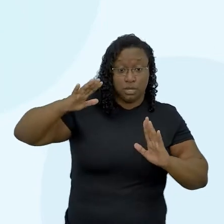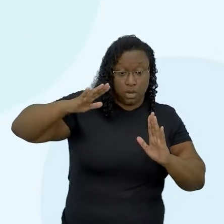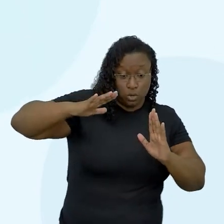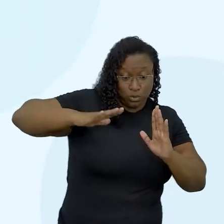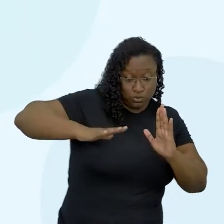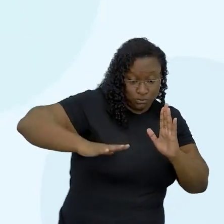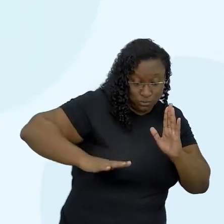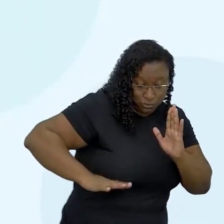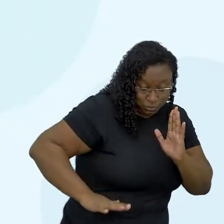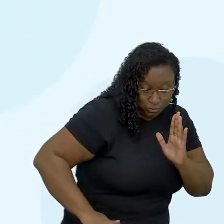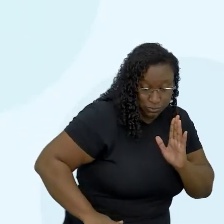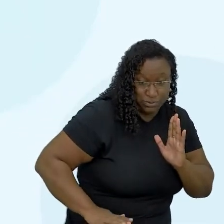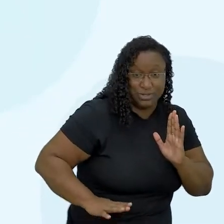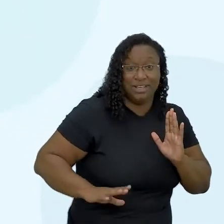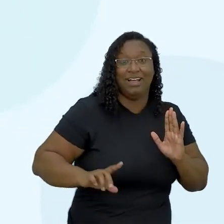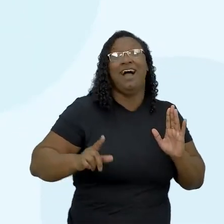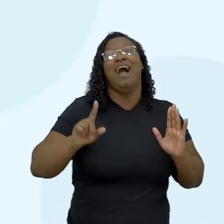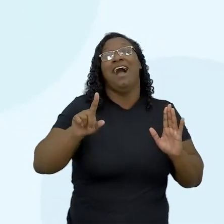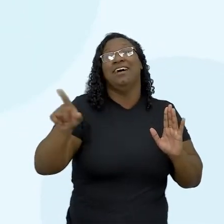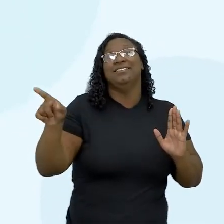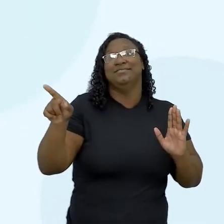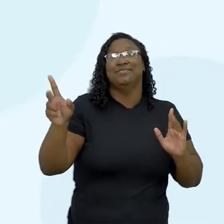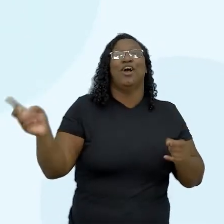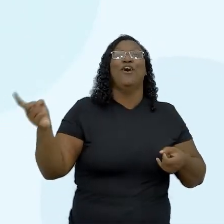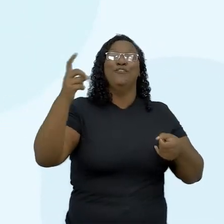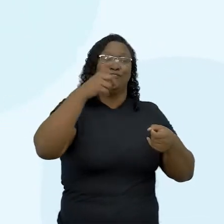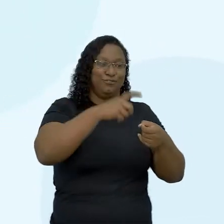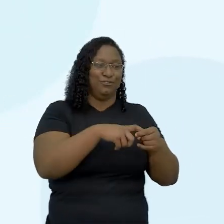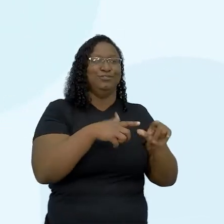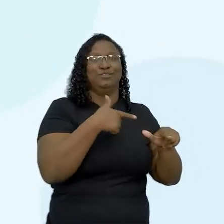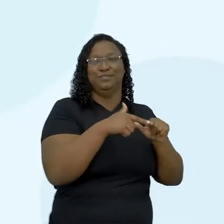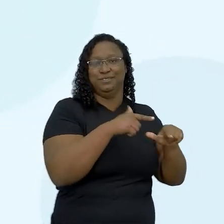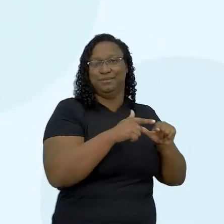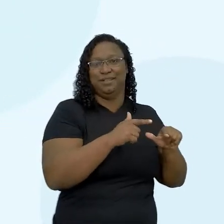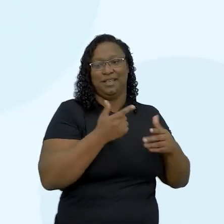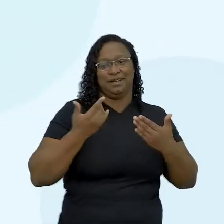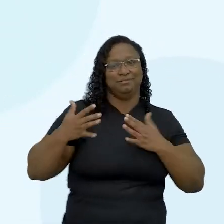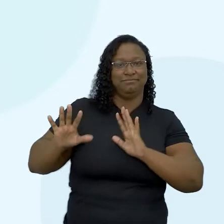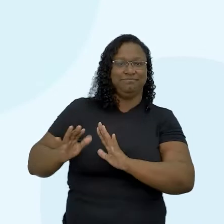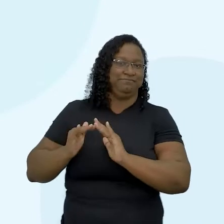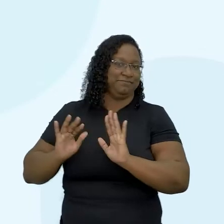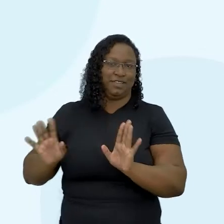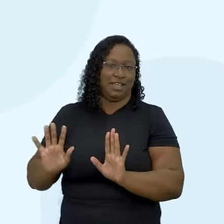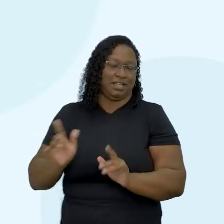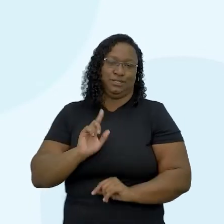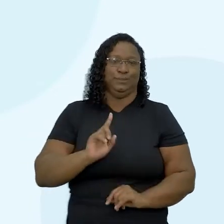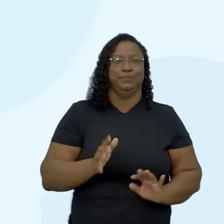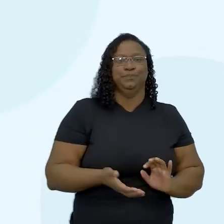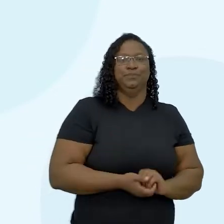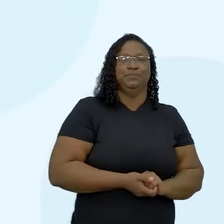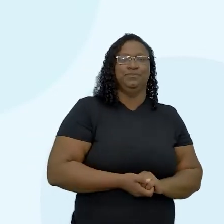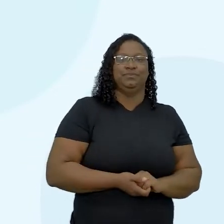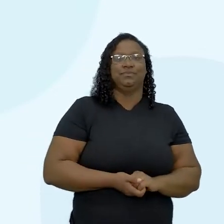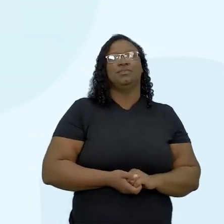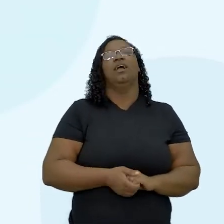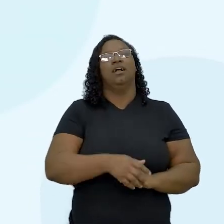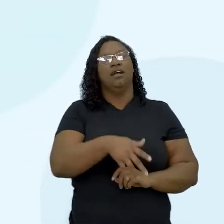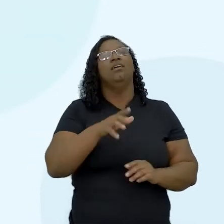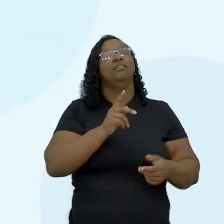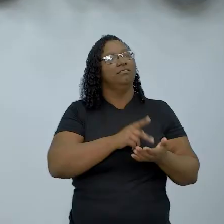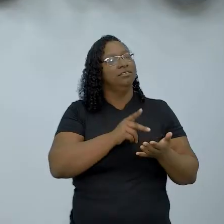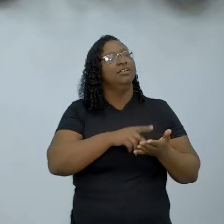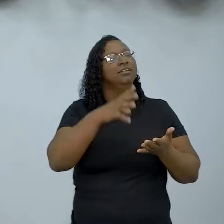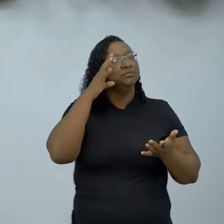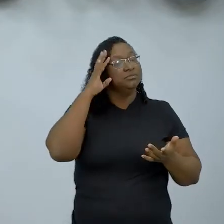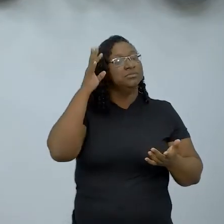reduzida, ela foi presencial. Começou aí presencial. Ela começou e presencial. Parou de ficar em foi casa. Isso mesmo. É, a gente pode imaginar isso. Você tem essas outubro...